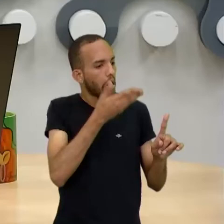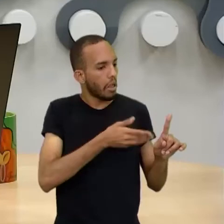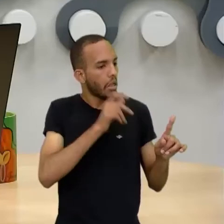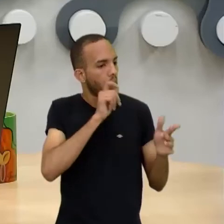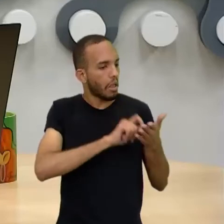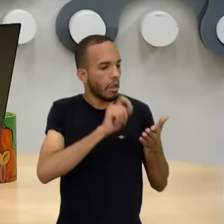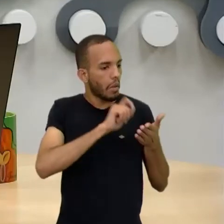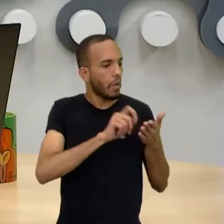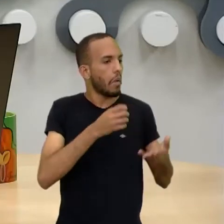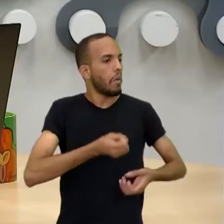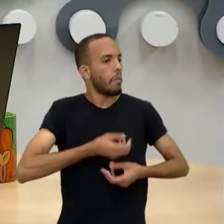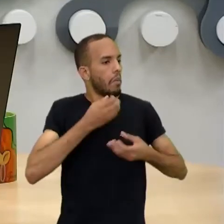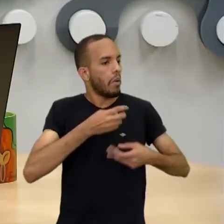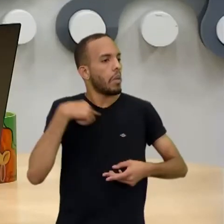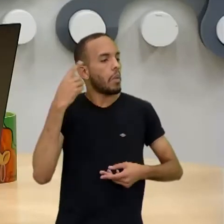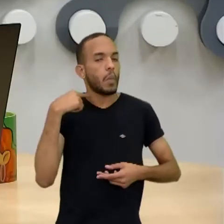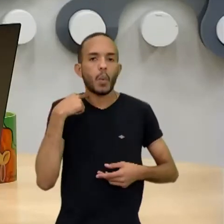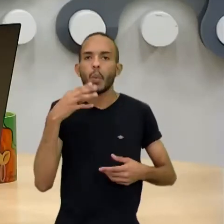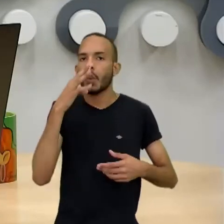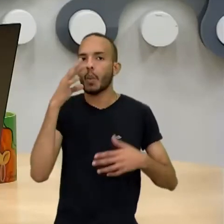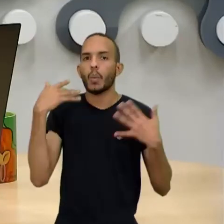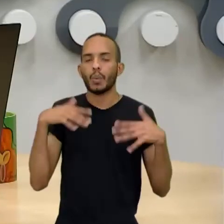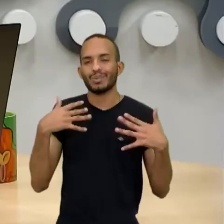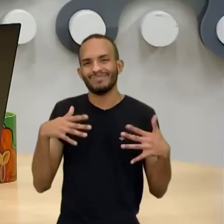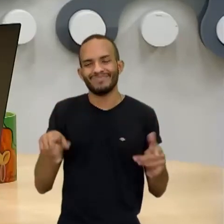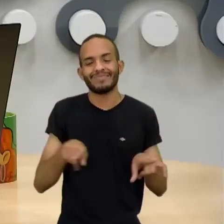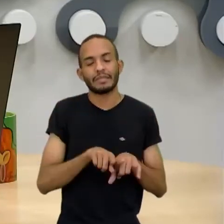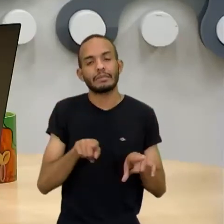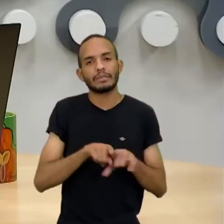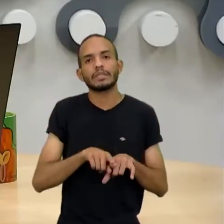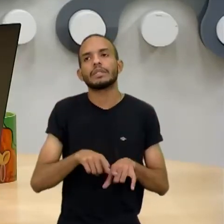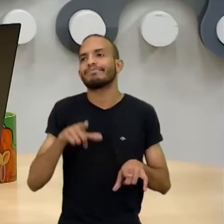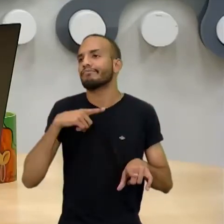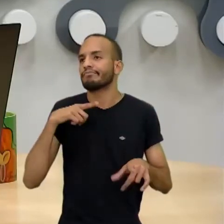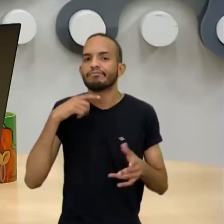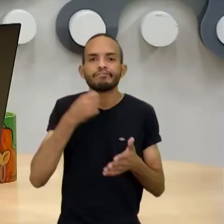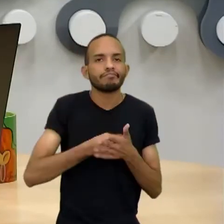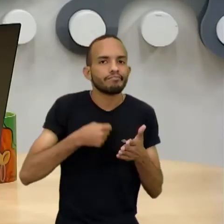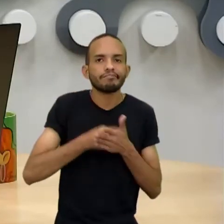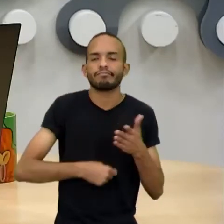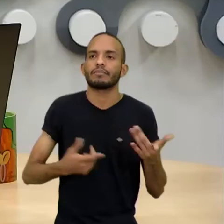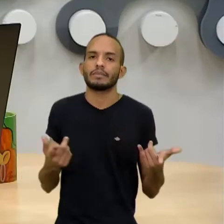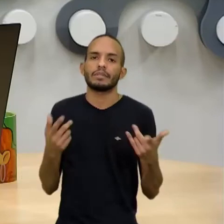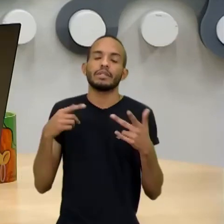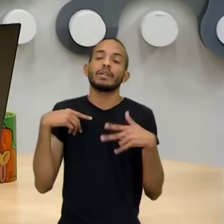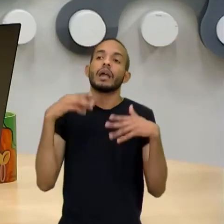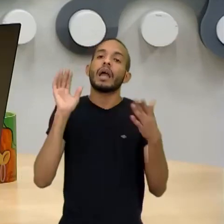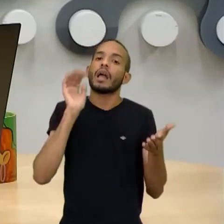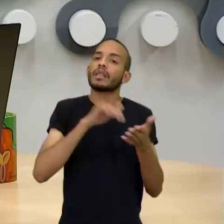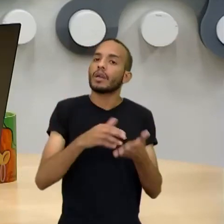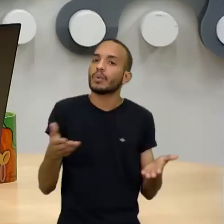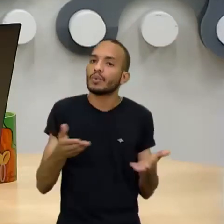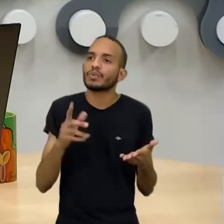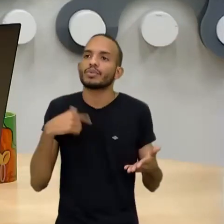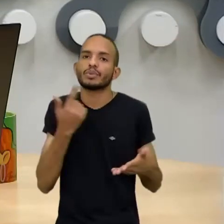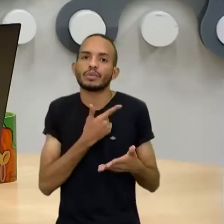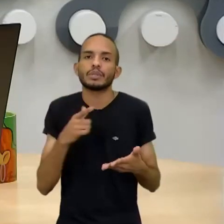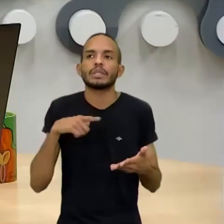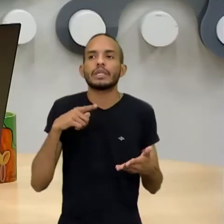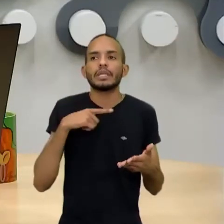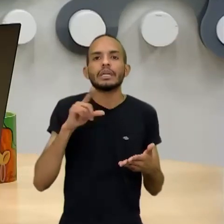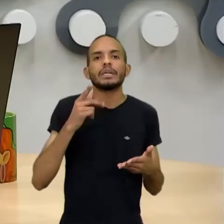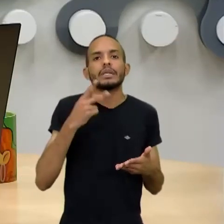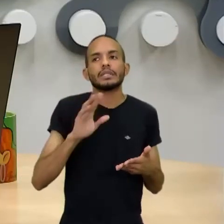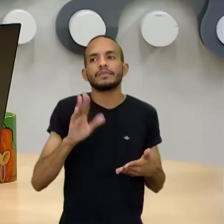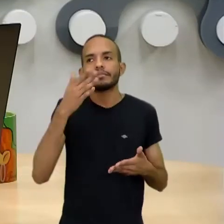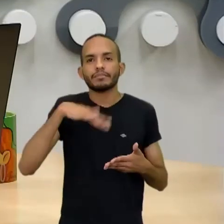escritor, um poeta, um advogado, é uma construção ali baseada em muita luta, né? Então, até hoje, a gente tem essa